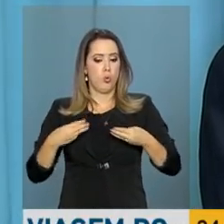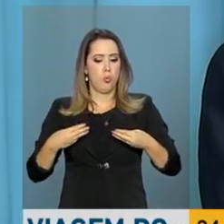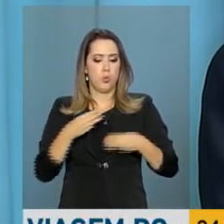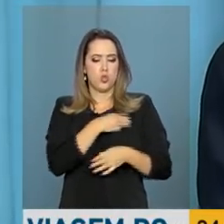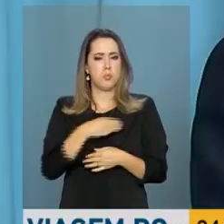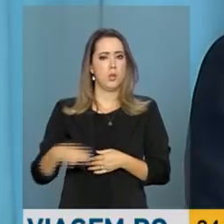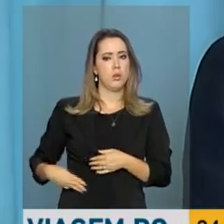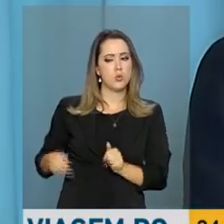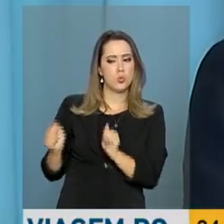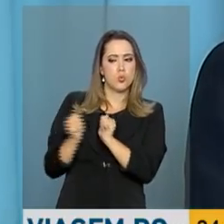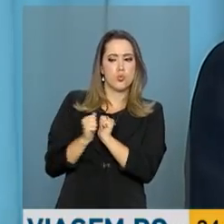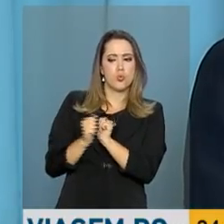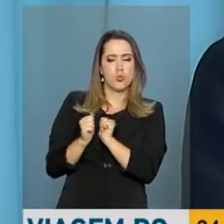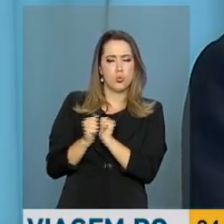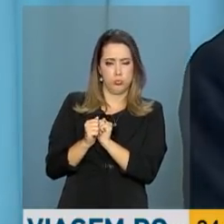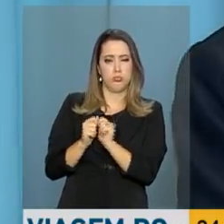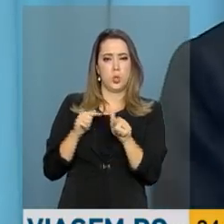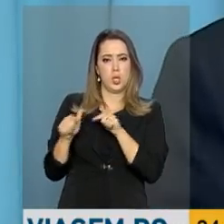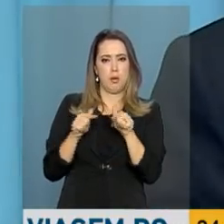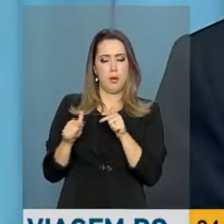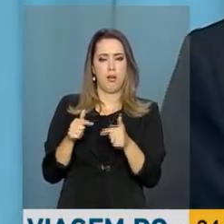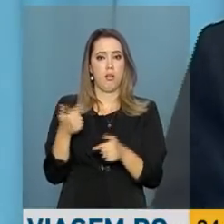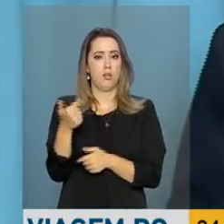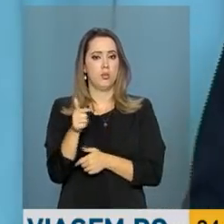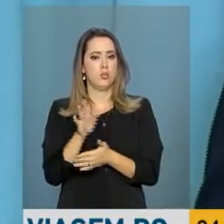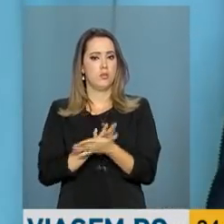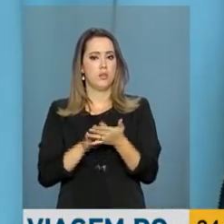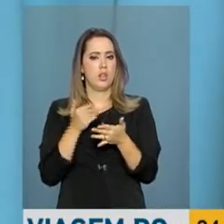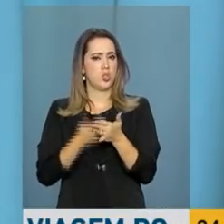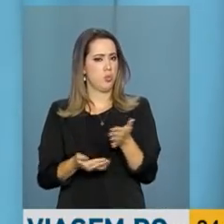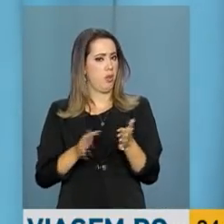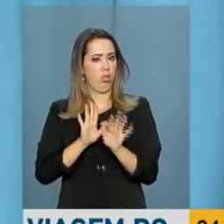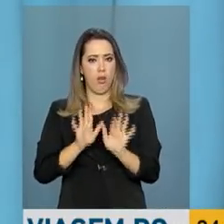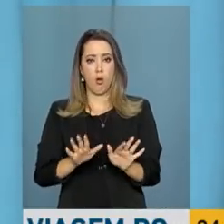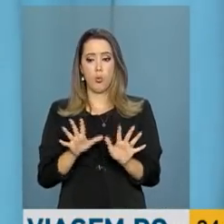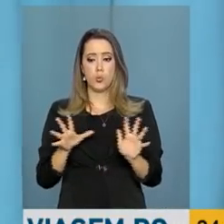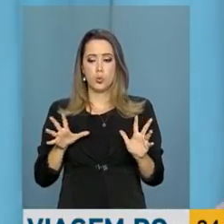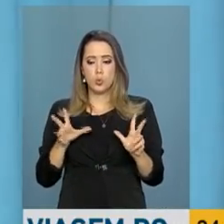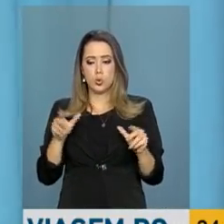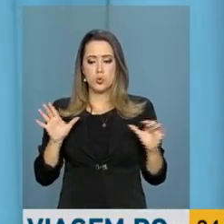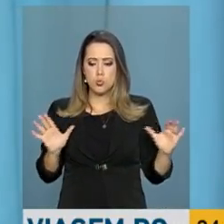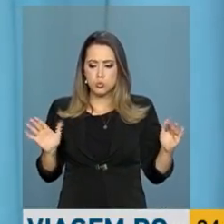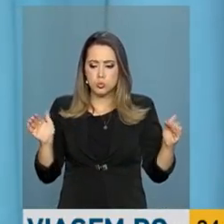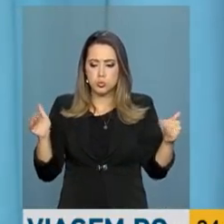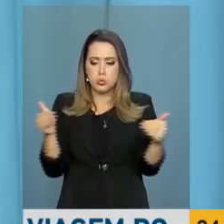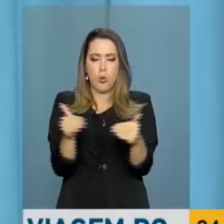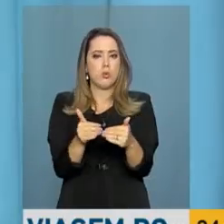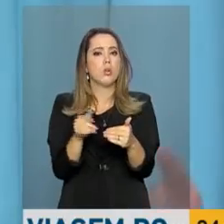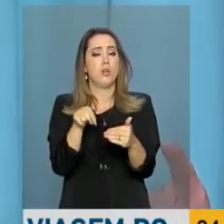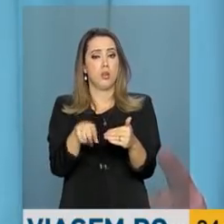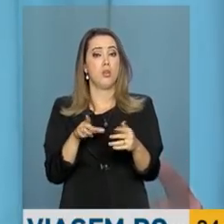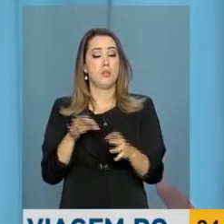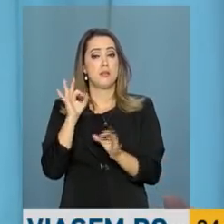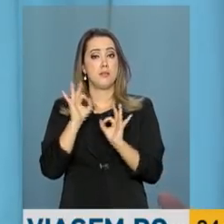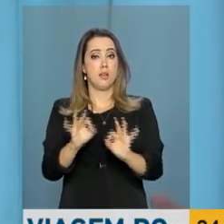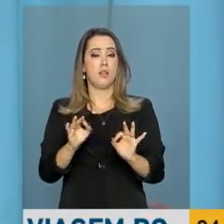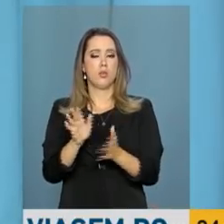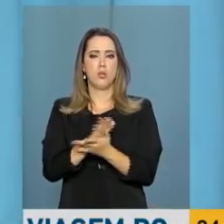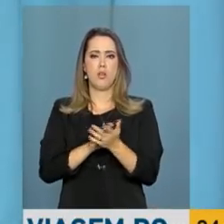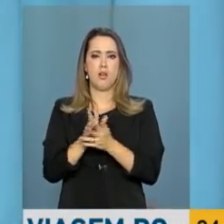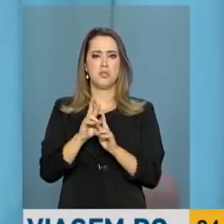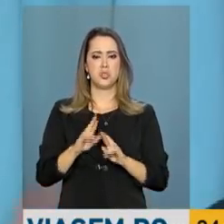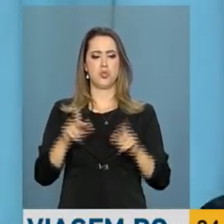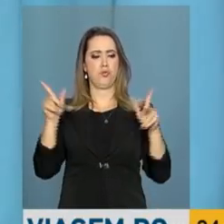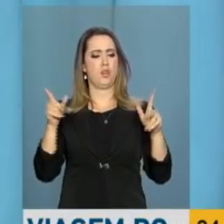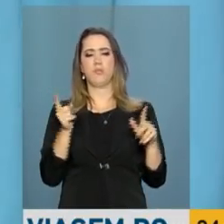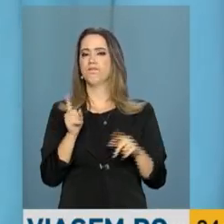compor o nosso governo, sem nenhuma exceção, o governo agiu uniformemente, em primeiro lugar, sem nenhuma